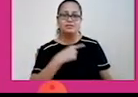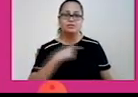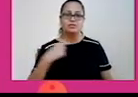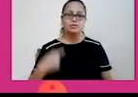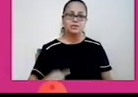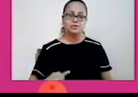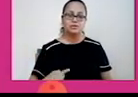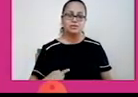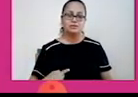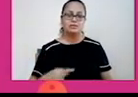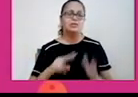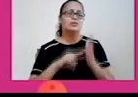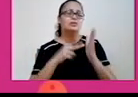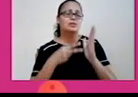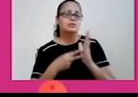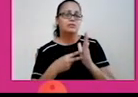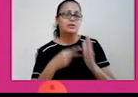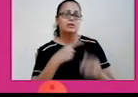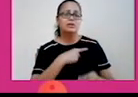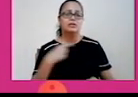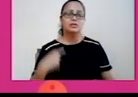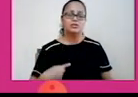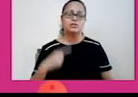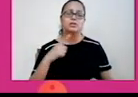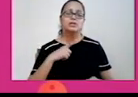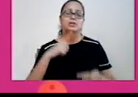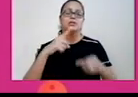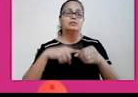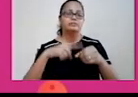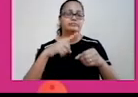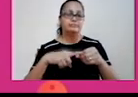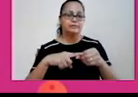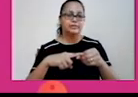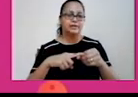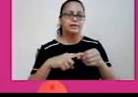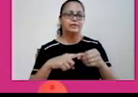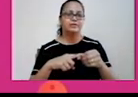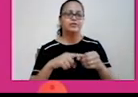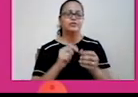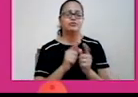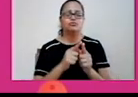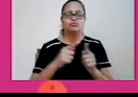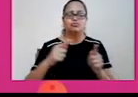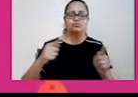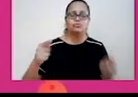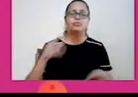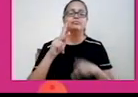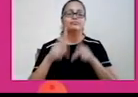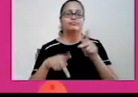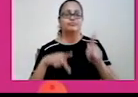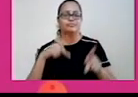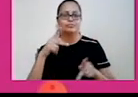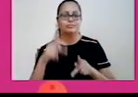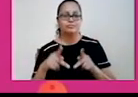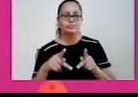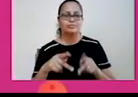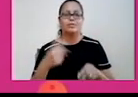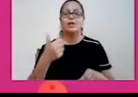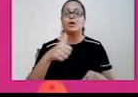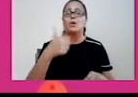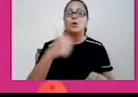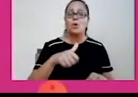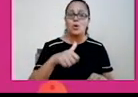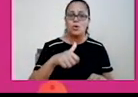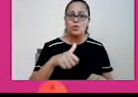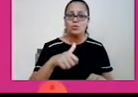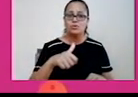China existem cidades muito populosas. E dessas 23, 11 eram megacidades. Não sei se vocês se